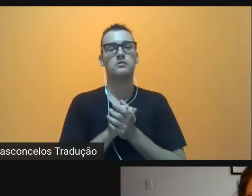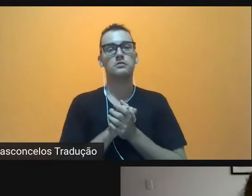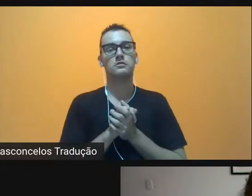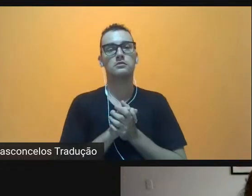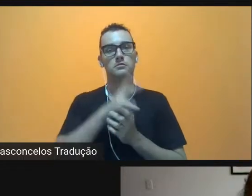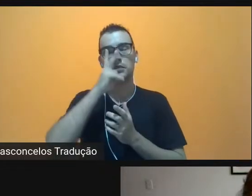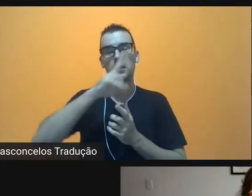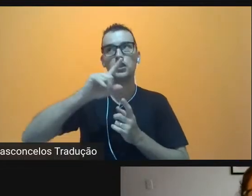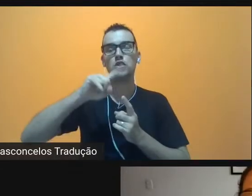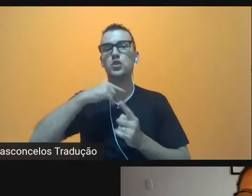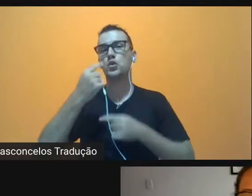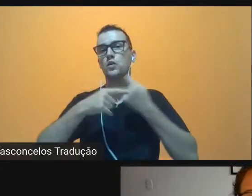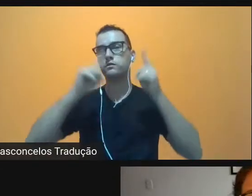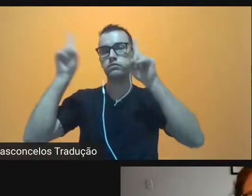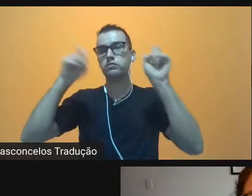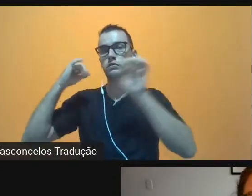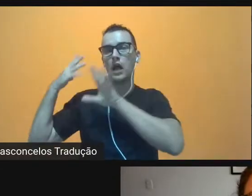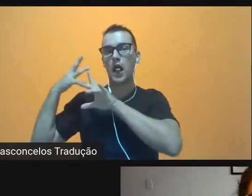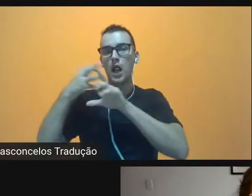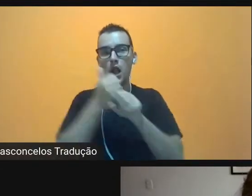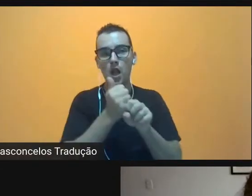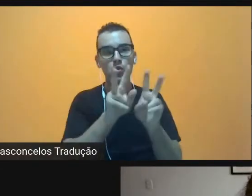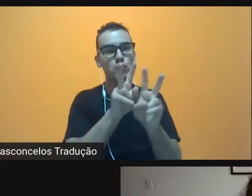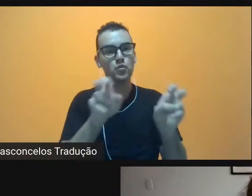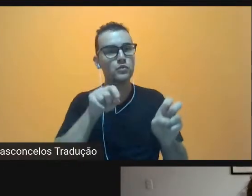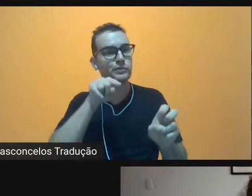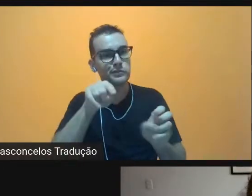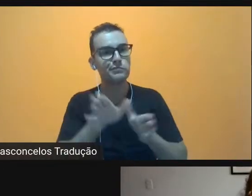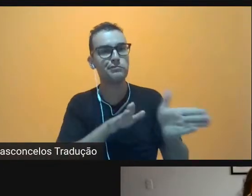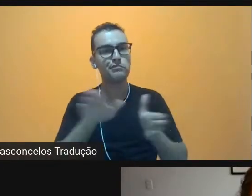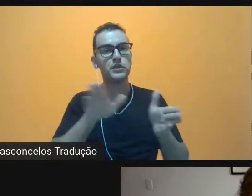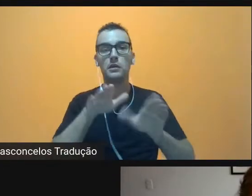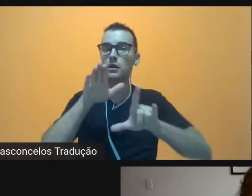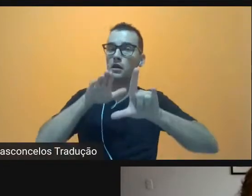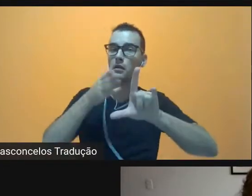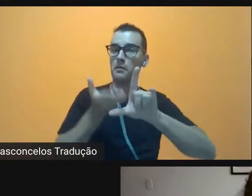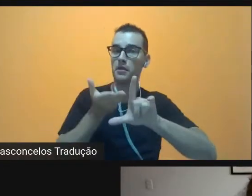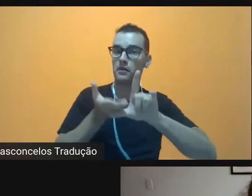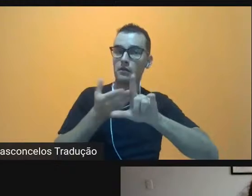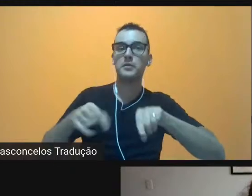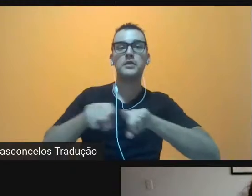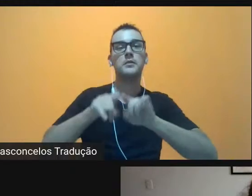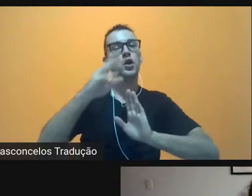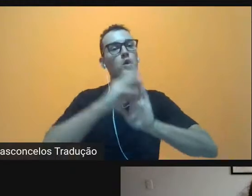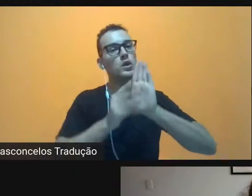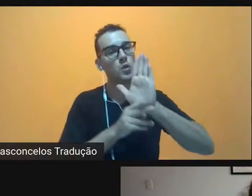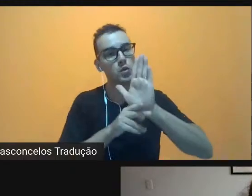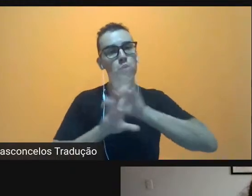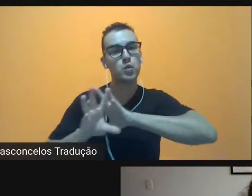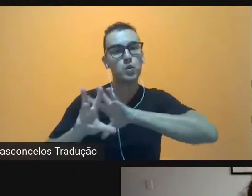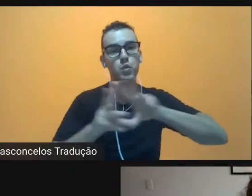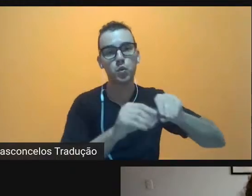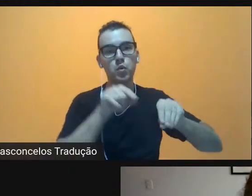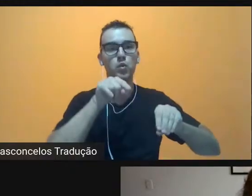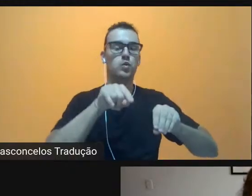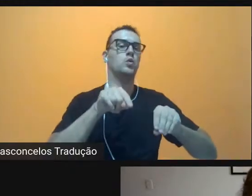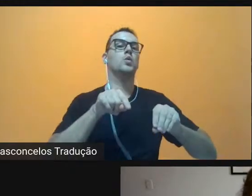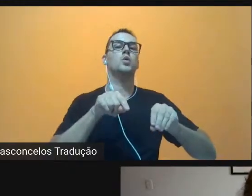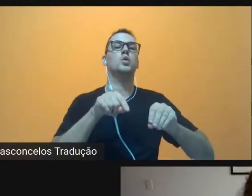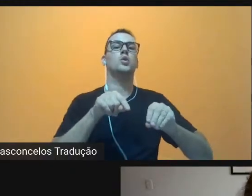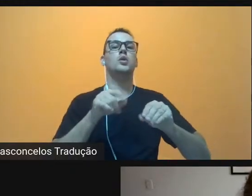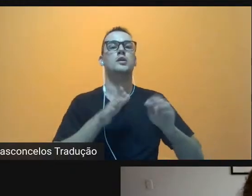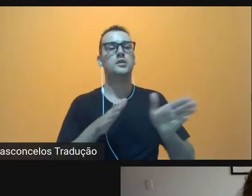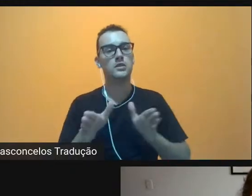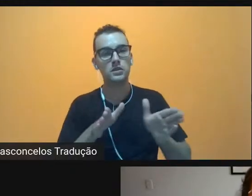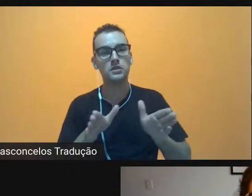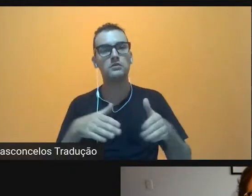essas inquietações sobre acessibilidade da plataforma, acessibilidade dos conteúdos, E aí eu me deparei com